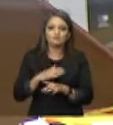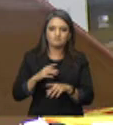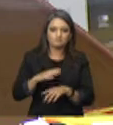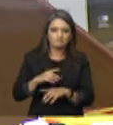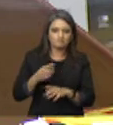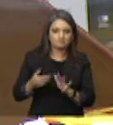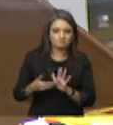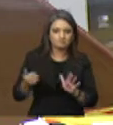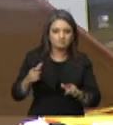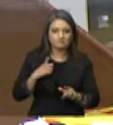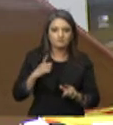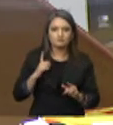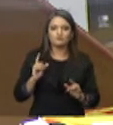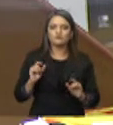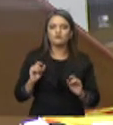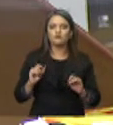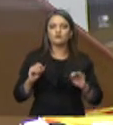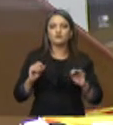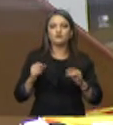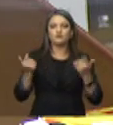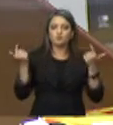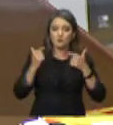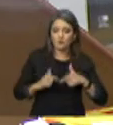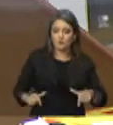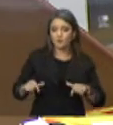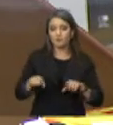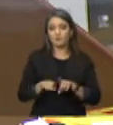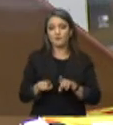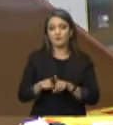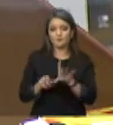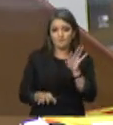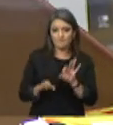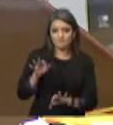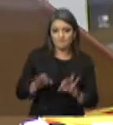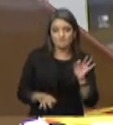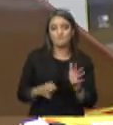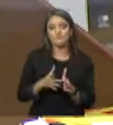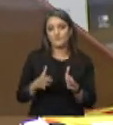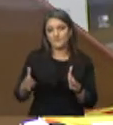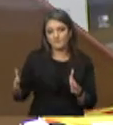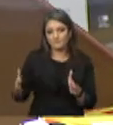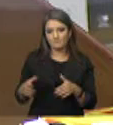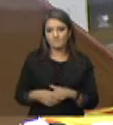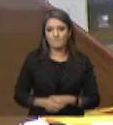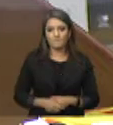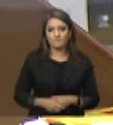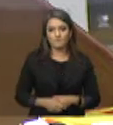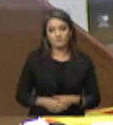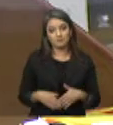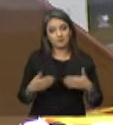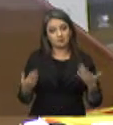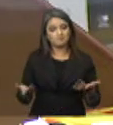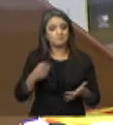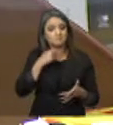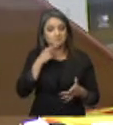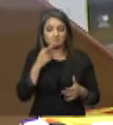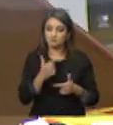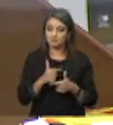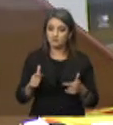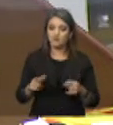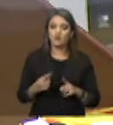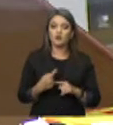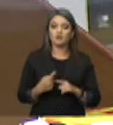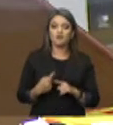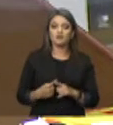por que elas funciona a inércia do poder público autor da ação e judiciário durante a tramitação do processo judicial quanto a isso Não há dúvida O